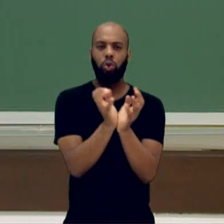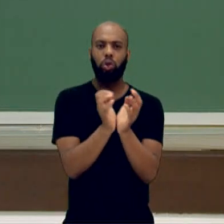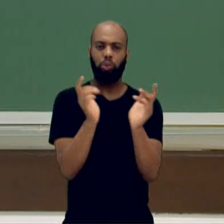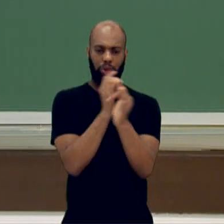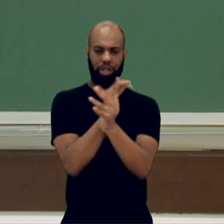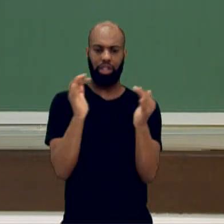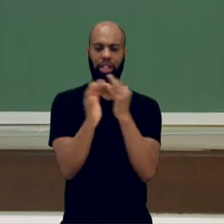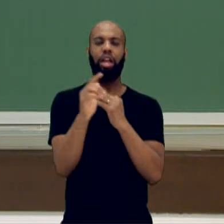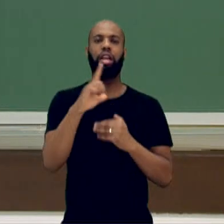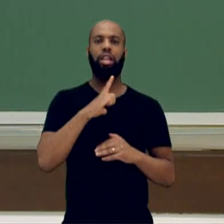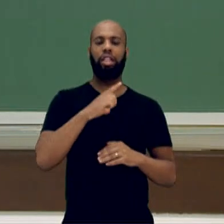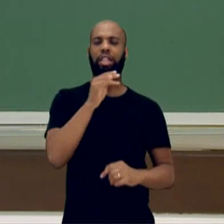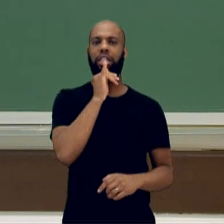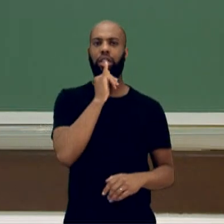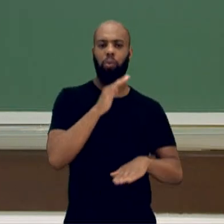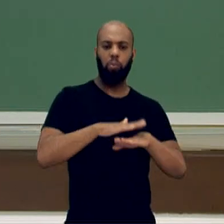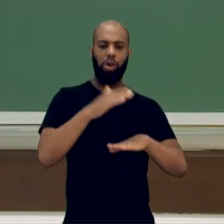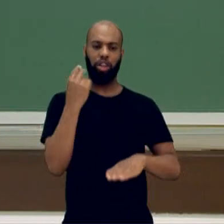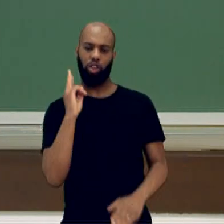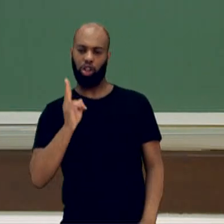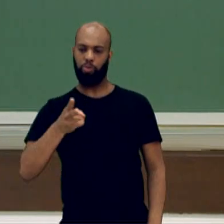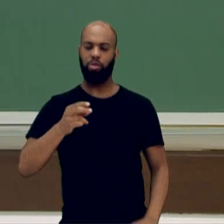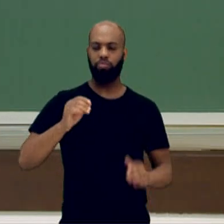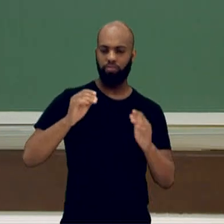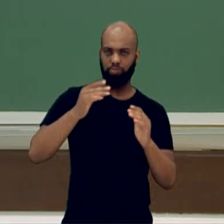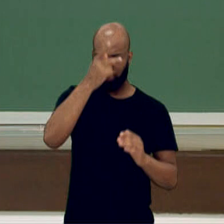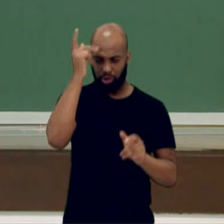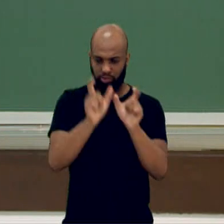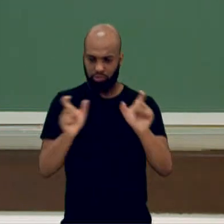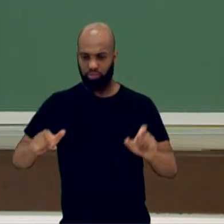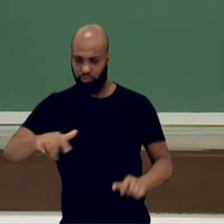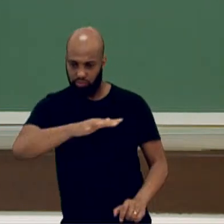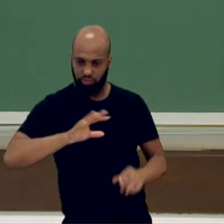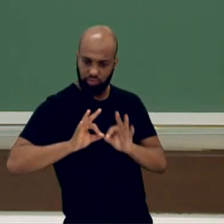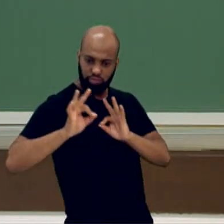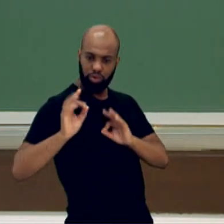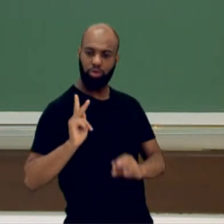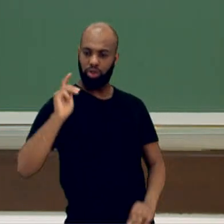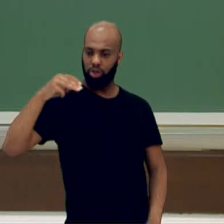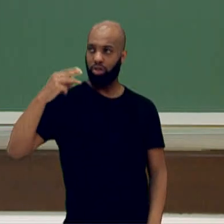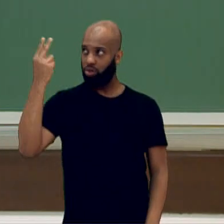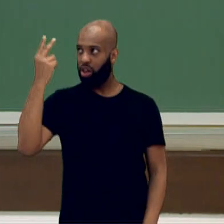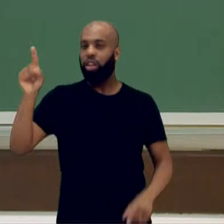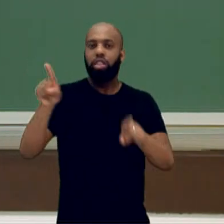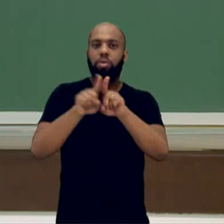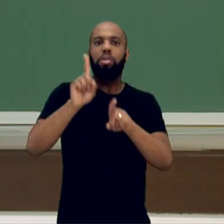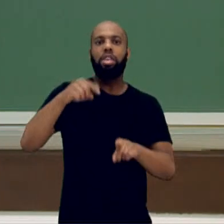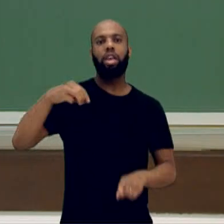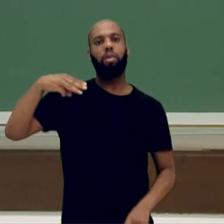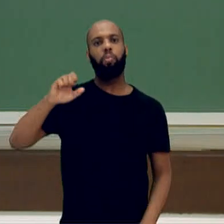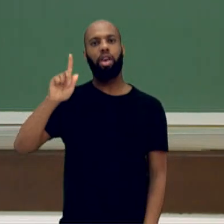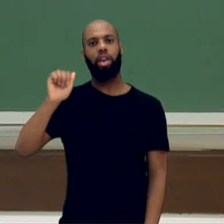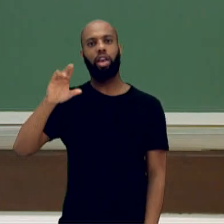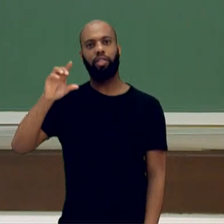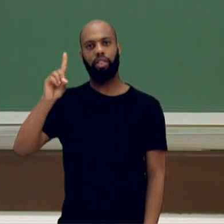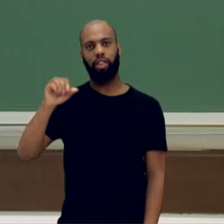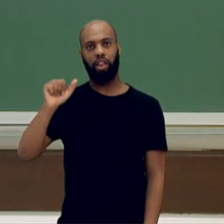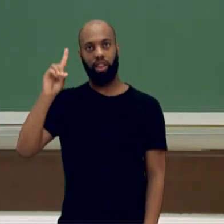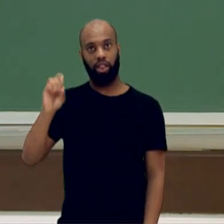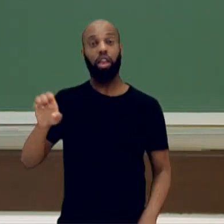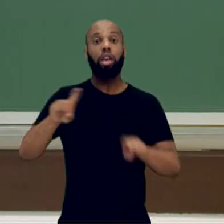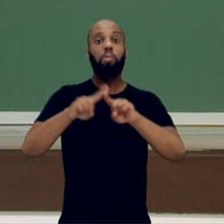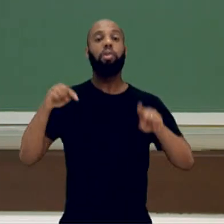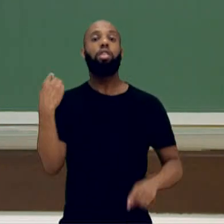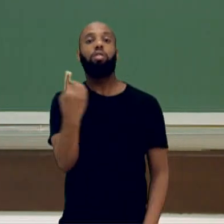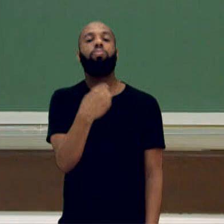ali tem mais de 2 mil habitantes por quilômetro quadrado, ele também entra nesse conceito de megacidade. Mas para